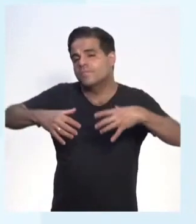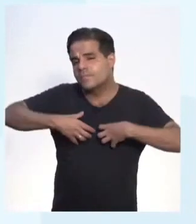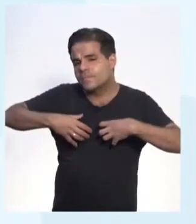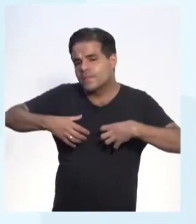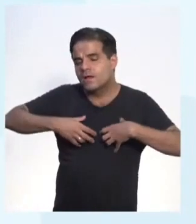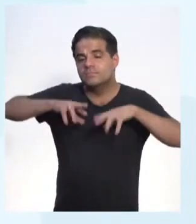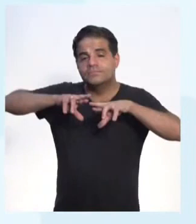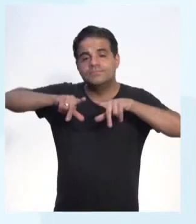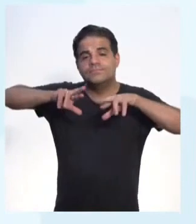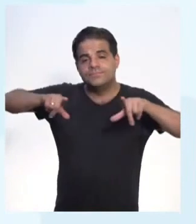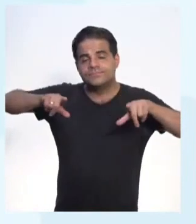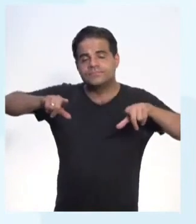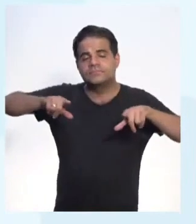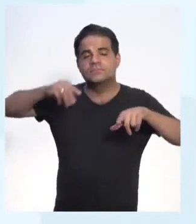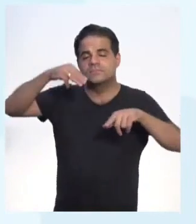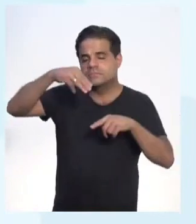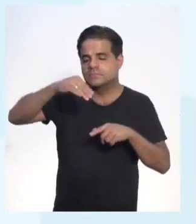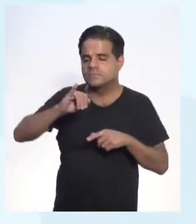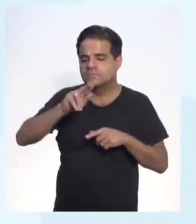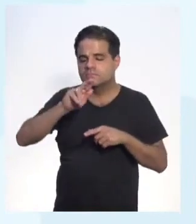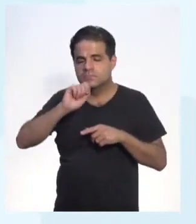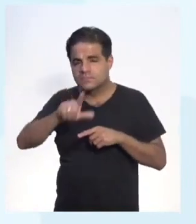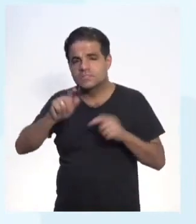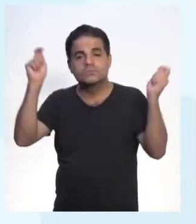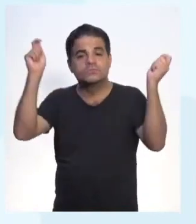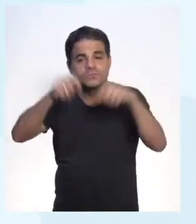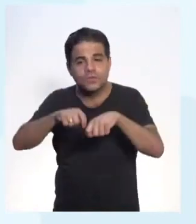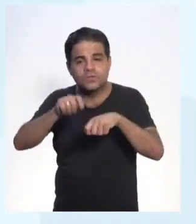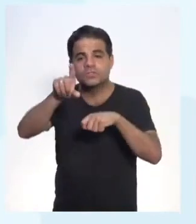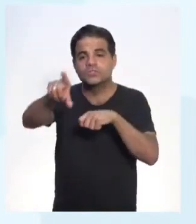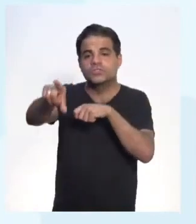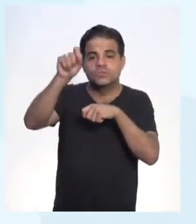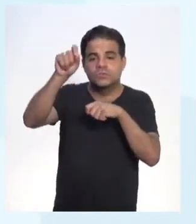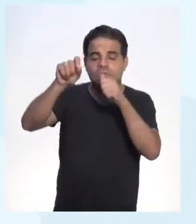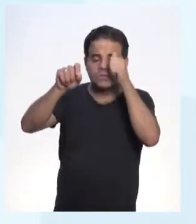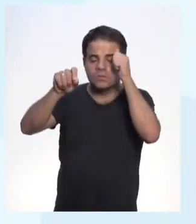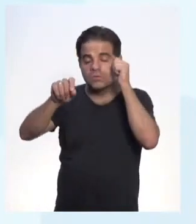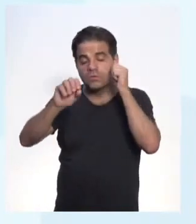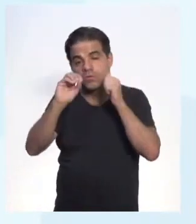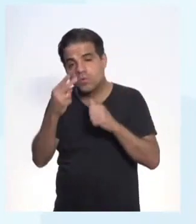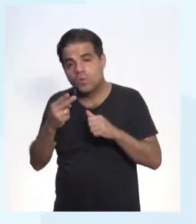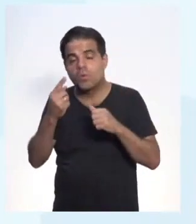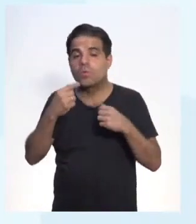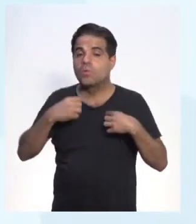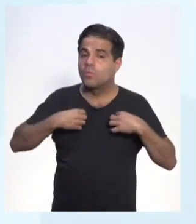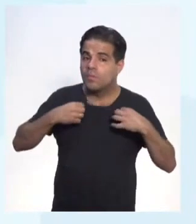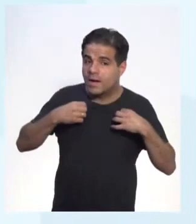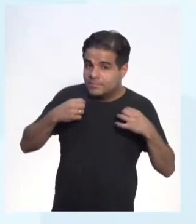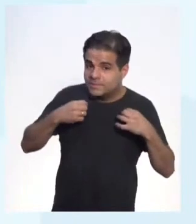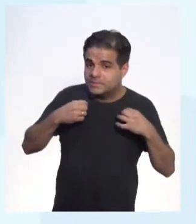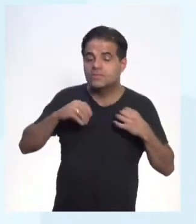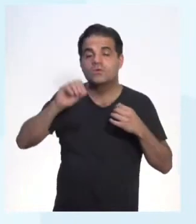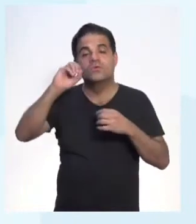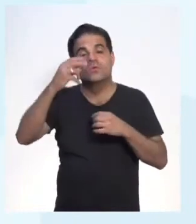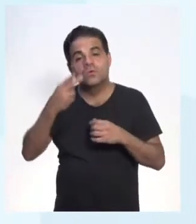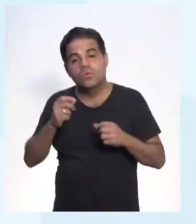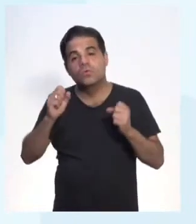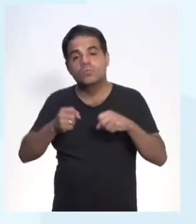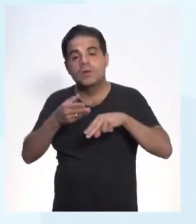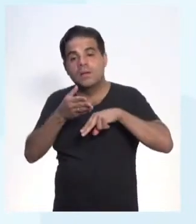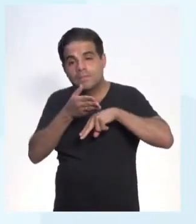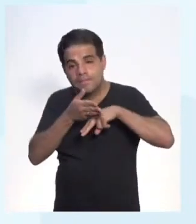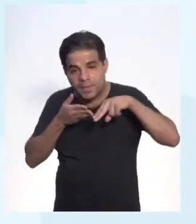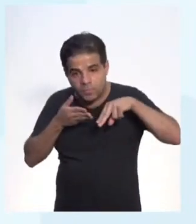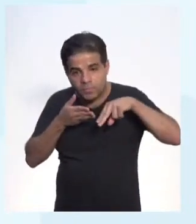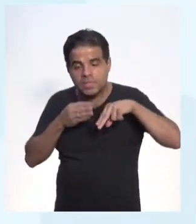maneiras diferentes Miguel pode escolher ou uma camiseta ou uma